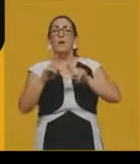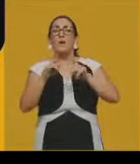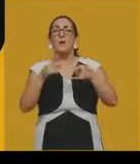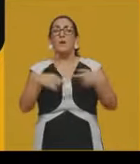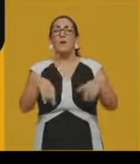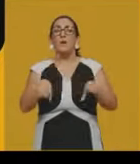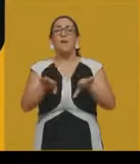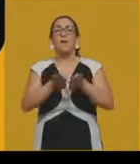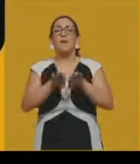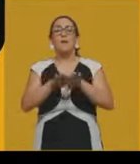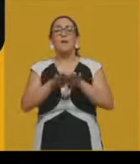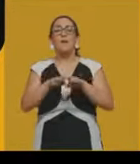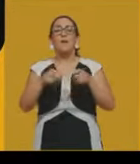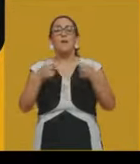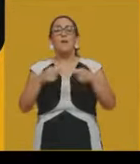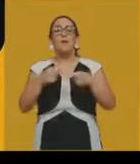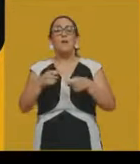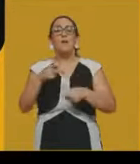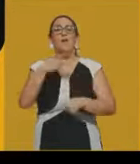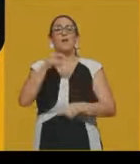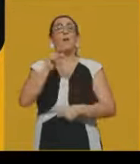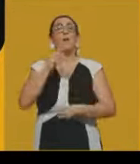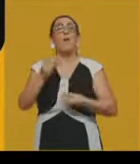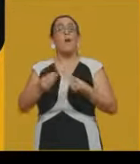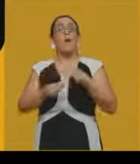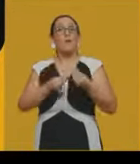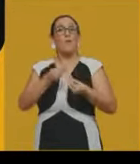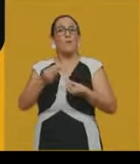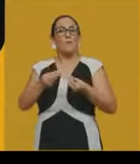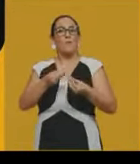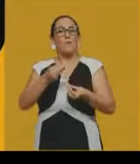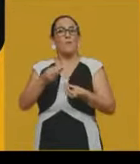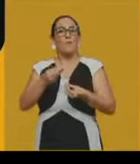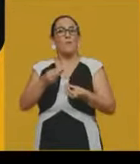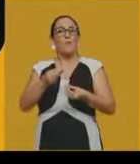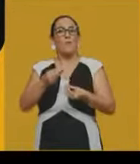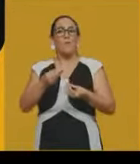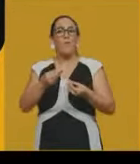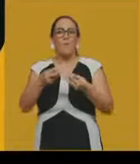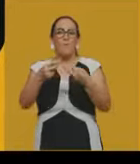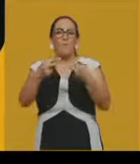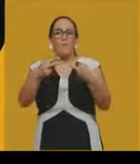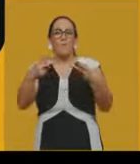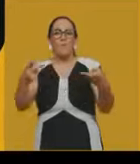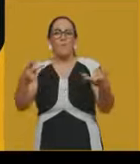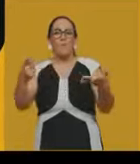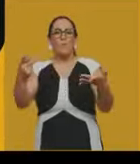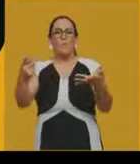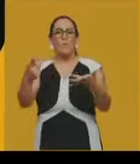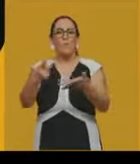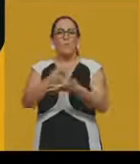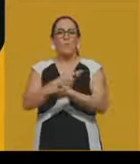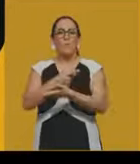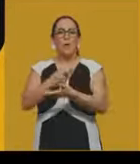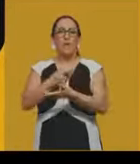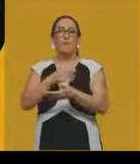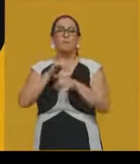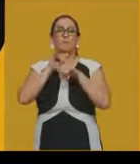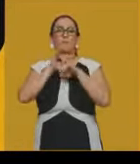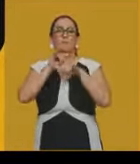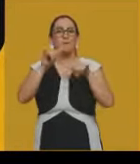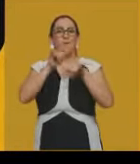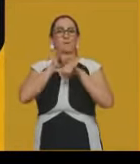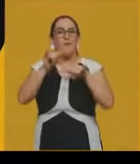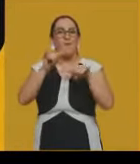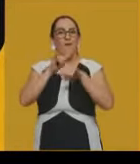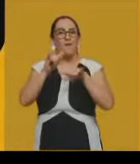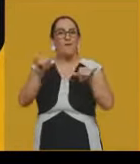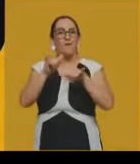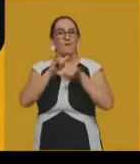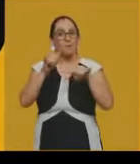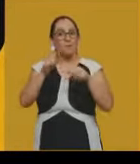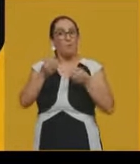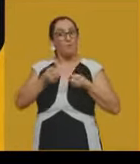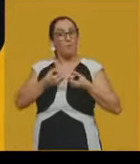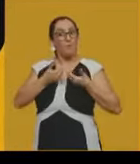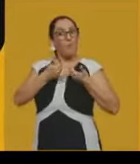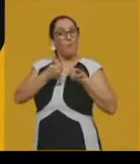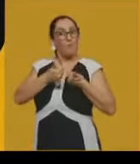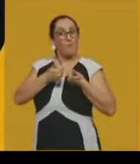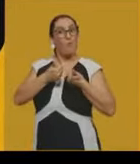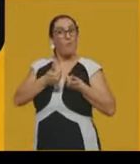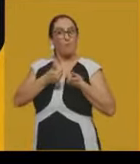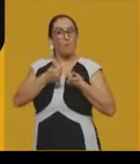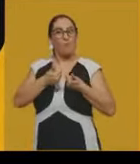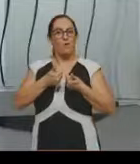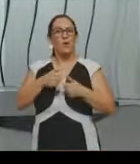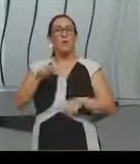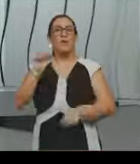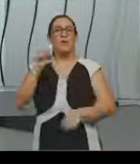ações afirmativas, né? A gente tem aí muitas ações que contribuem para que essa situação ela seja mesmo revista, refletida e